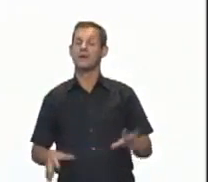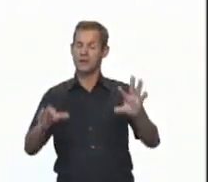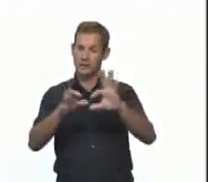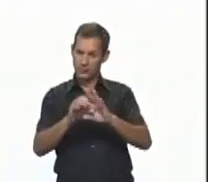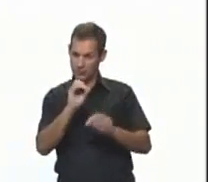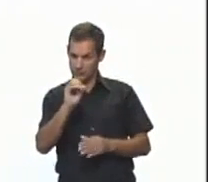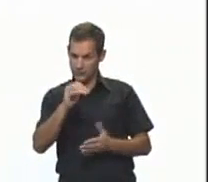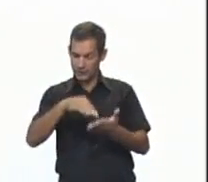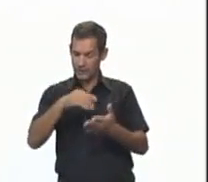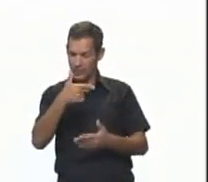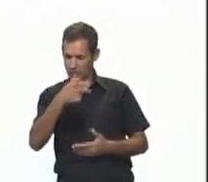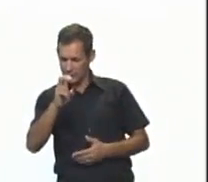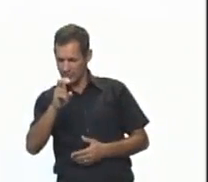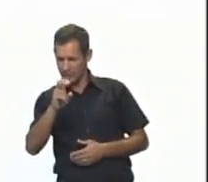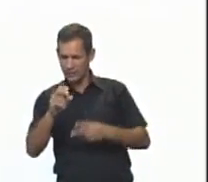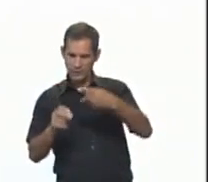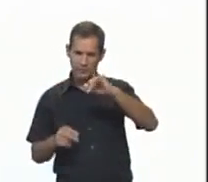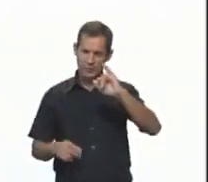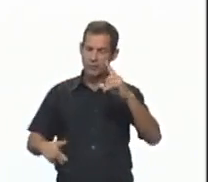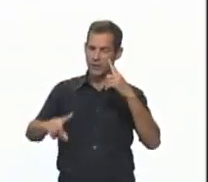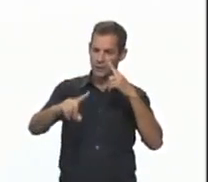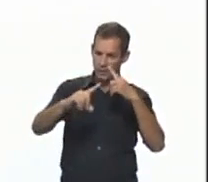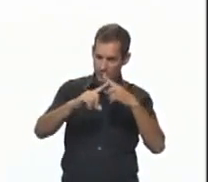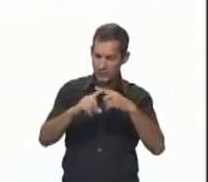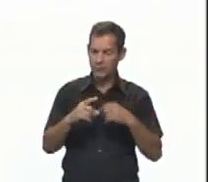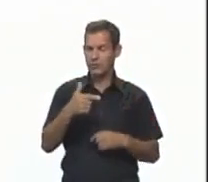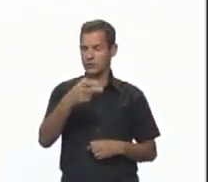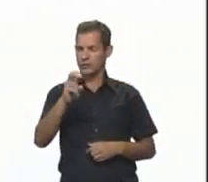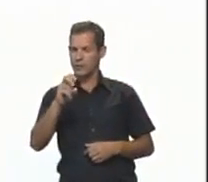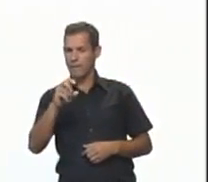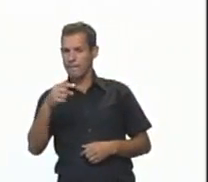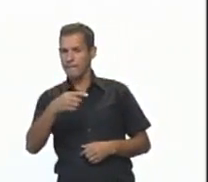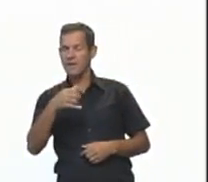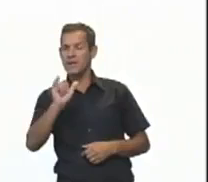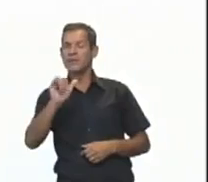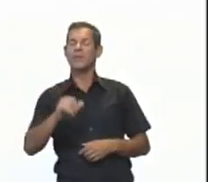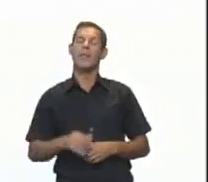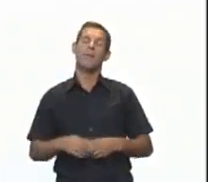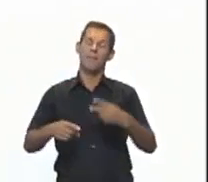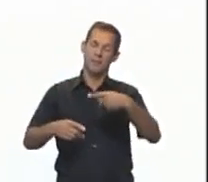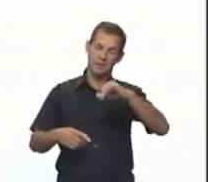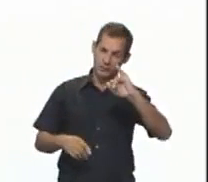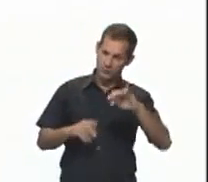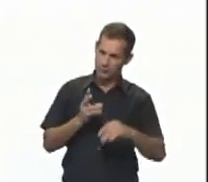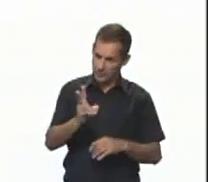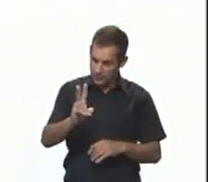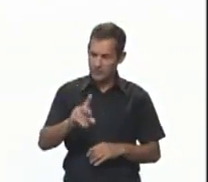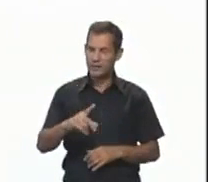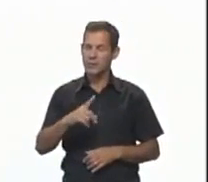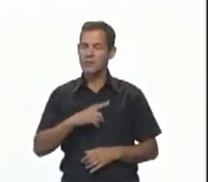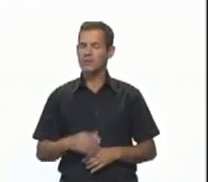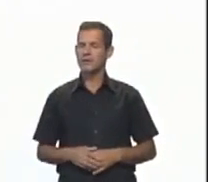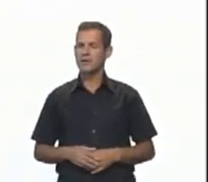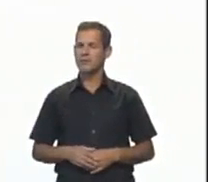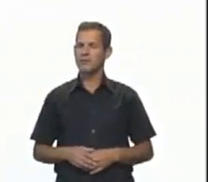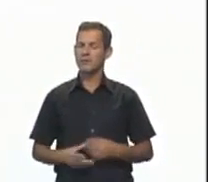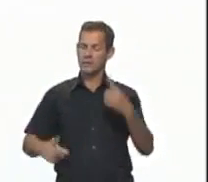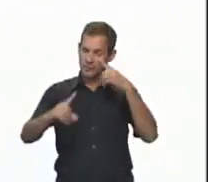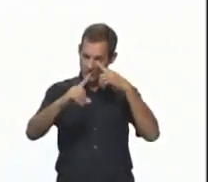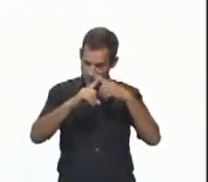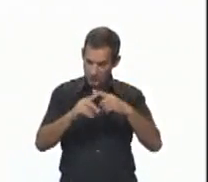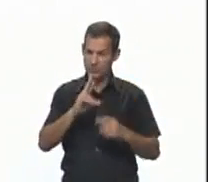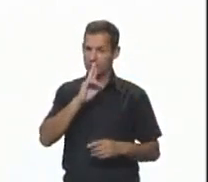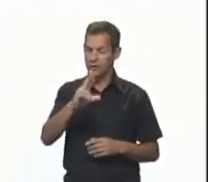de 0 a 25 de π, que multiplica 25 menos y. O π é uma constante, então a gente pode colocar ele para fora, ele vai